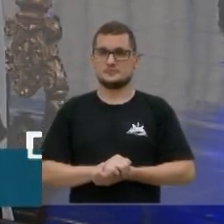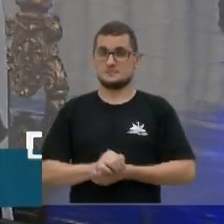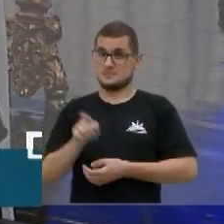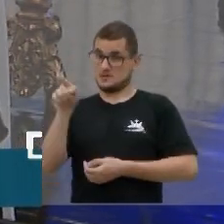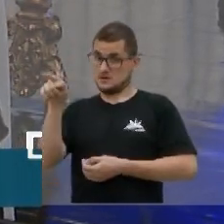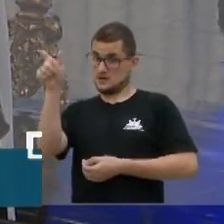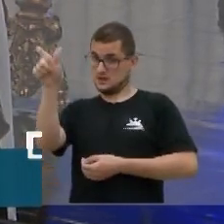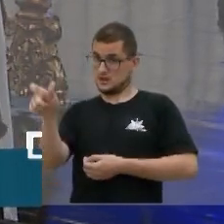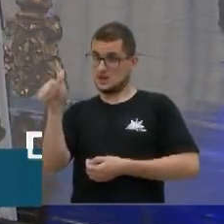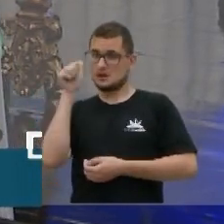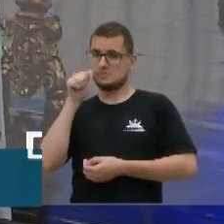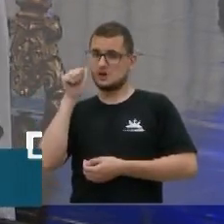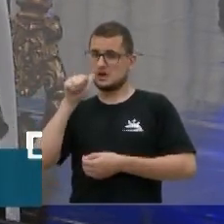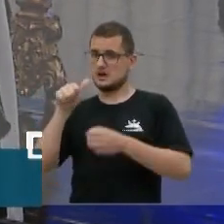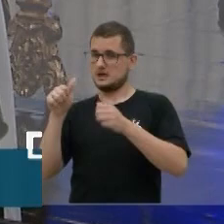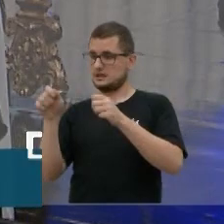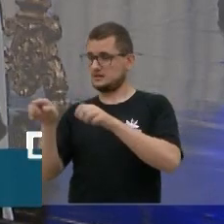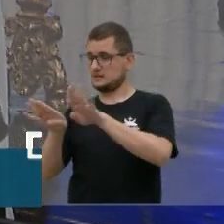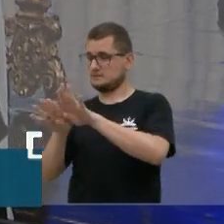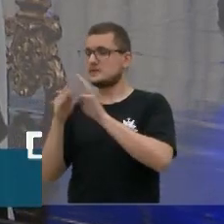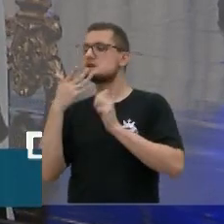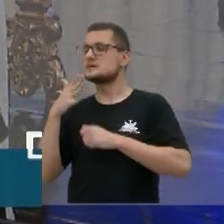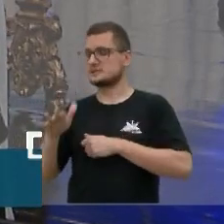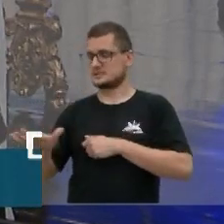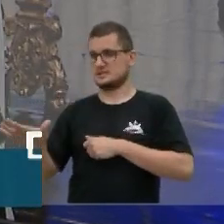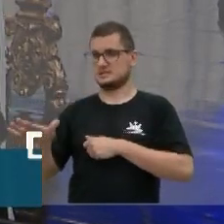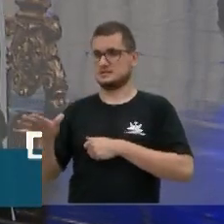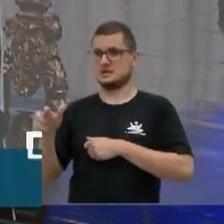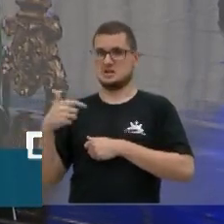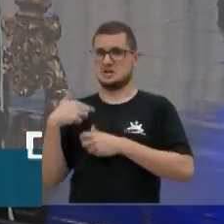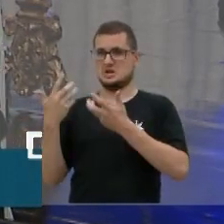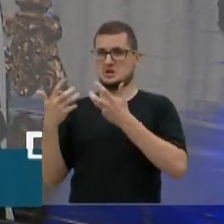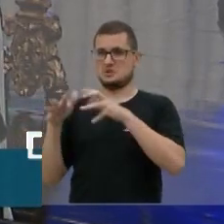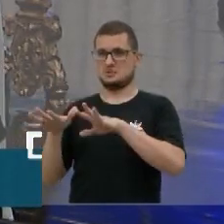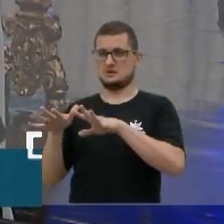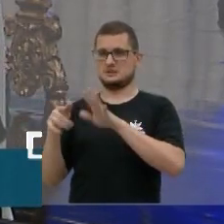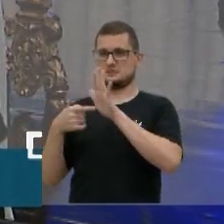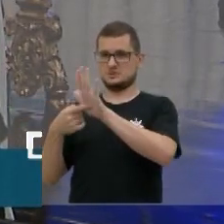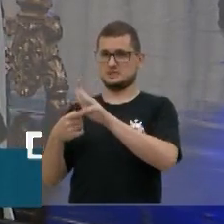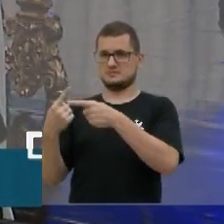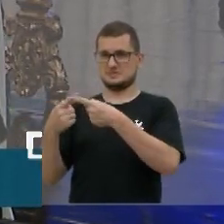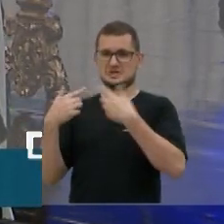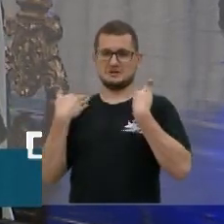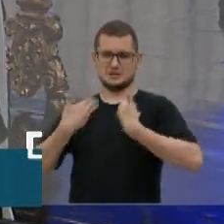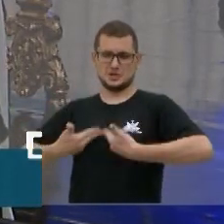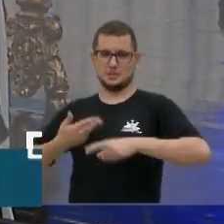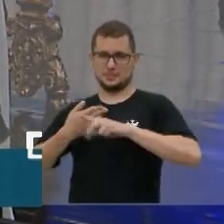mulher e aquelas crianças, um dos motivos que eu não quis mostrar, que estavam tudo peladinhos.